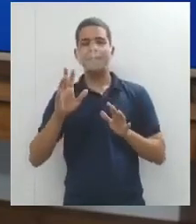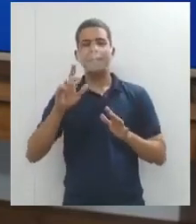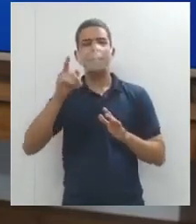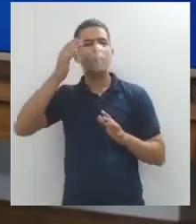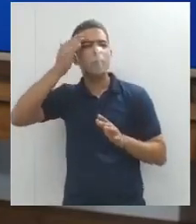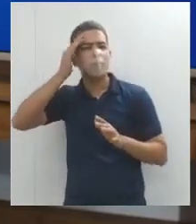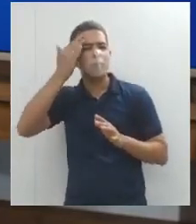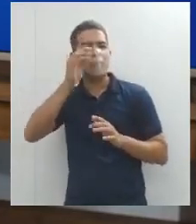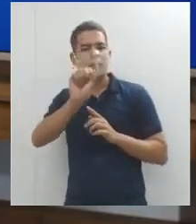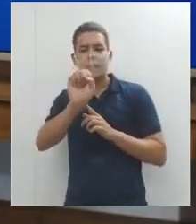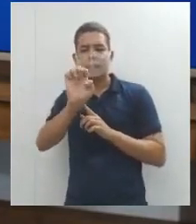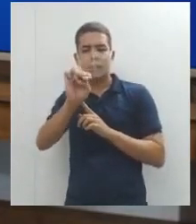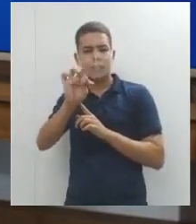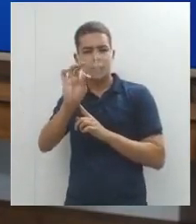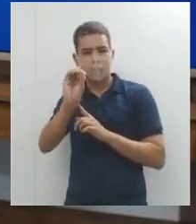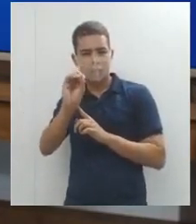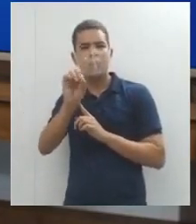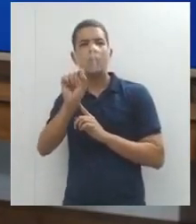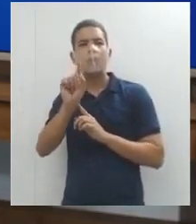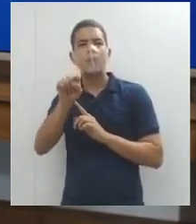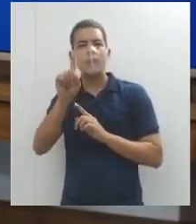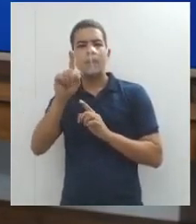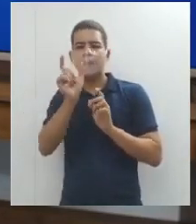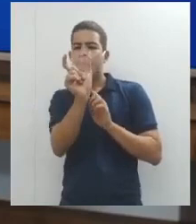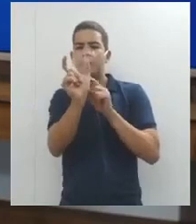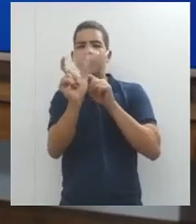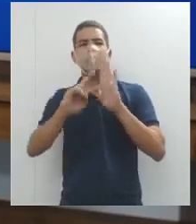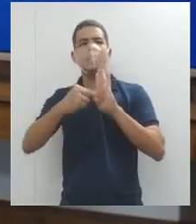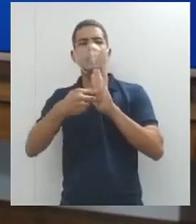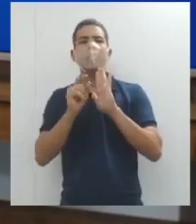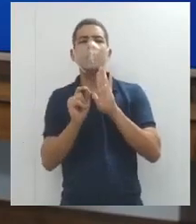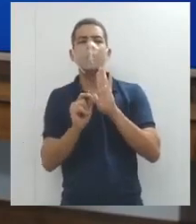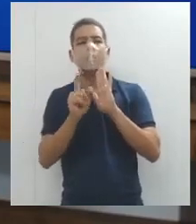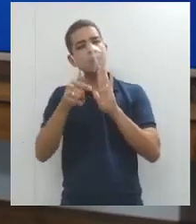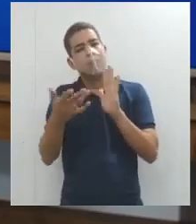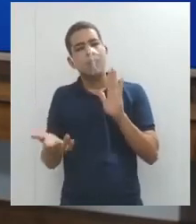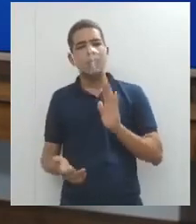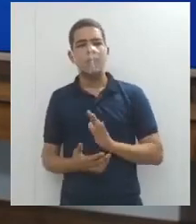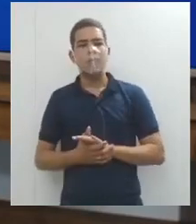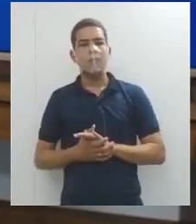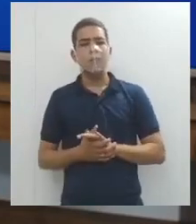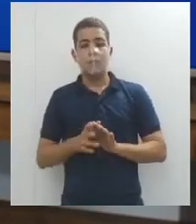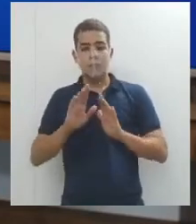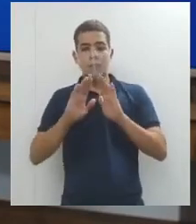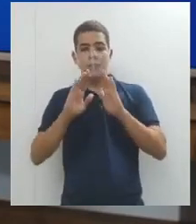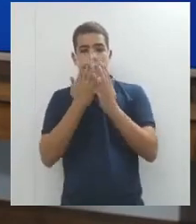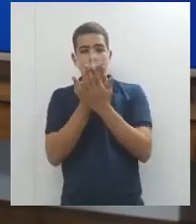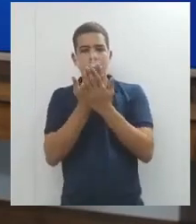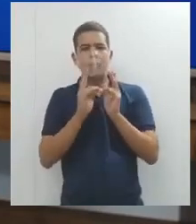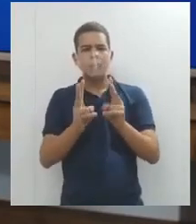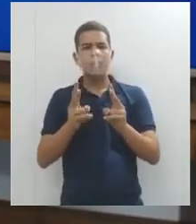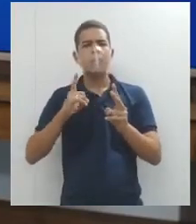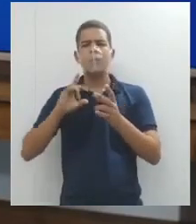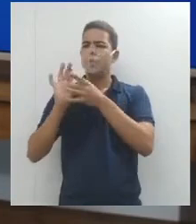é o que a palavra significa, o termo significa, tá certo? Você já vem percebendo ao longo das aulas isso, né? Que o contexto